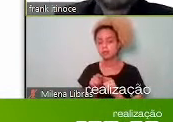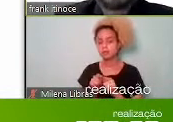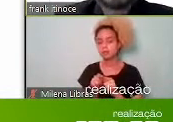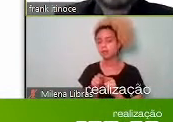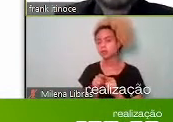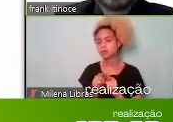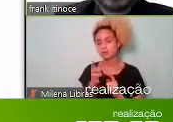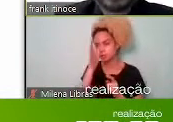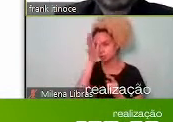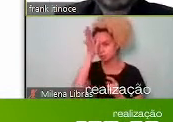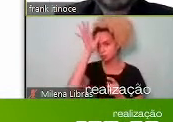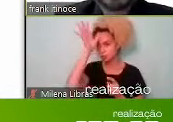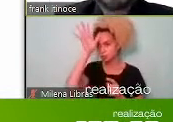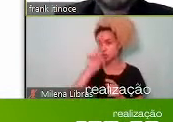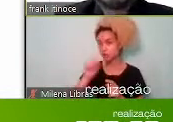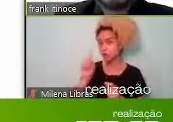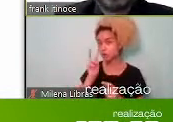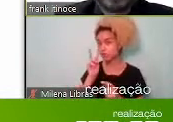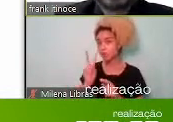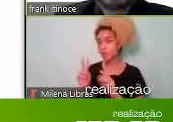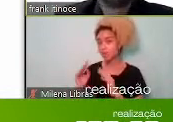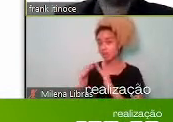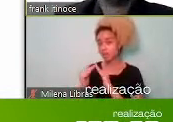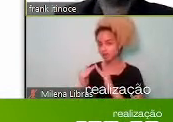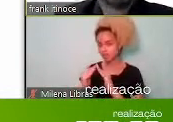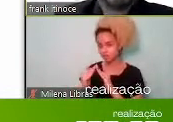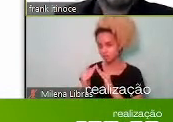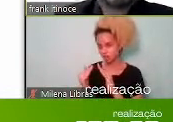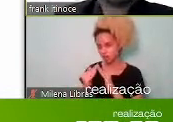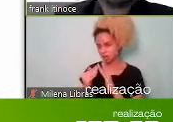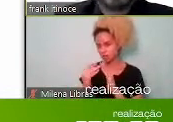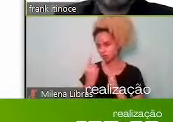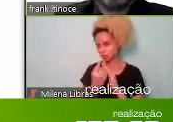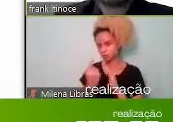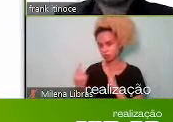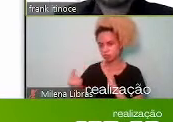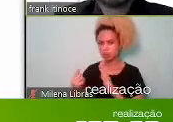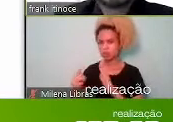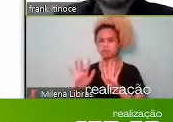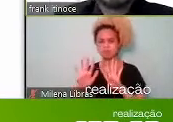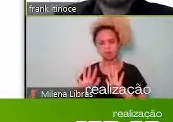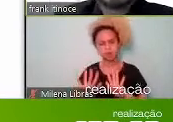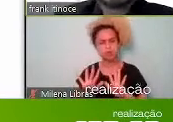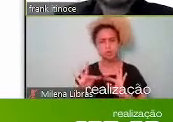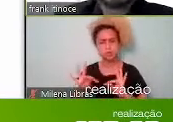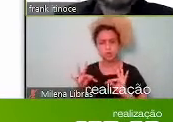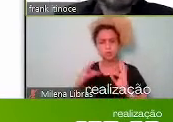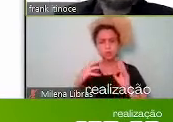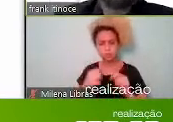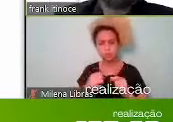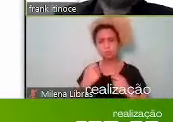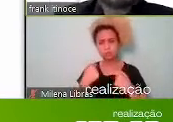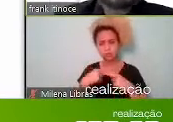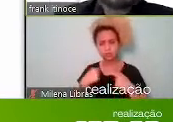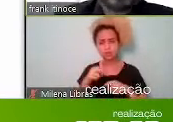bombeiro ele não fiscaliza casas individuais, mas, fora isso, tudo tem que ter proteção do